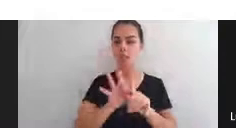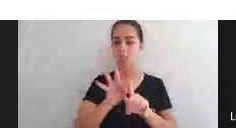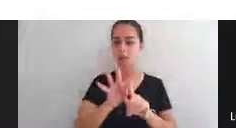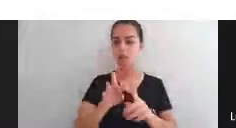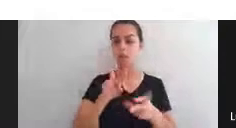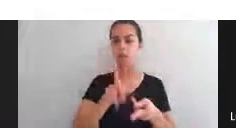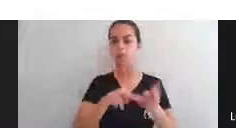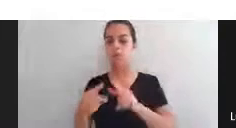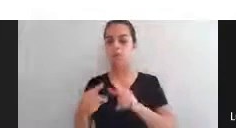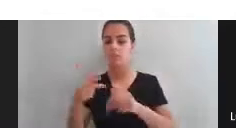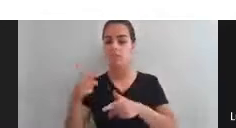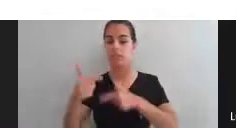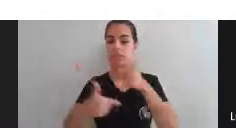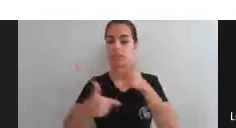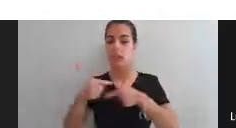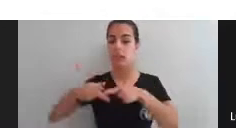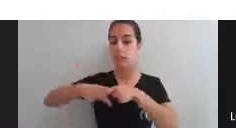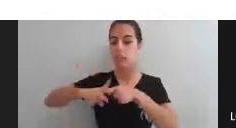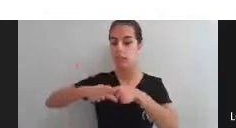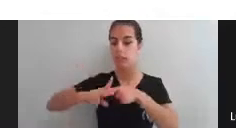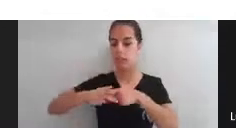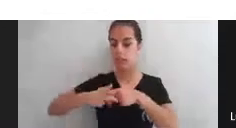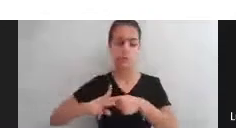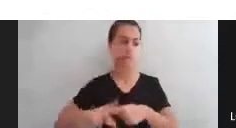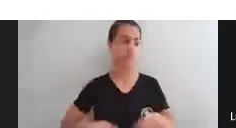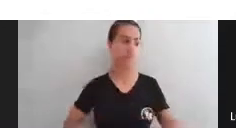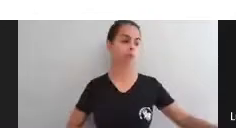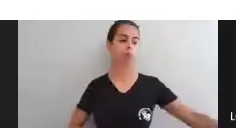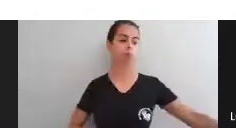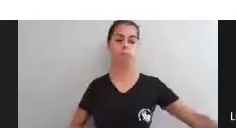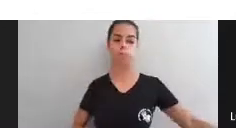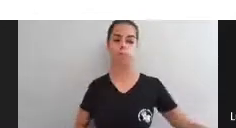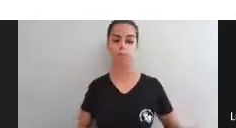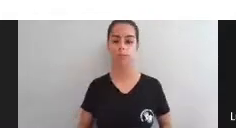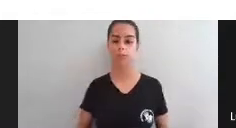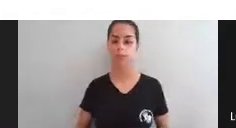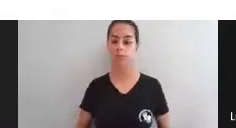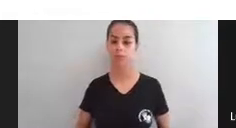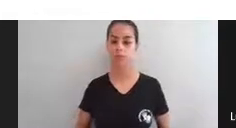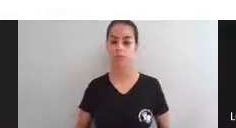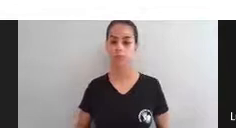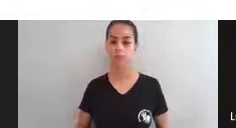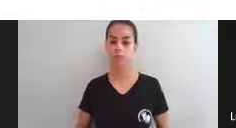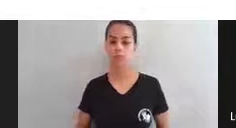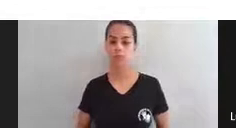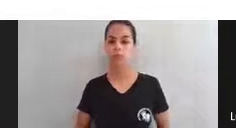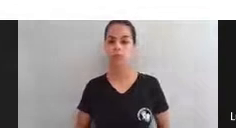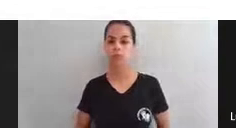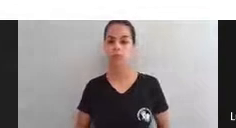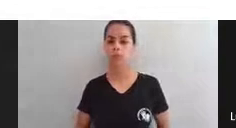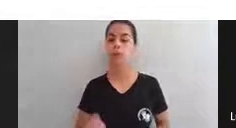mecânico, trabalho útil, com o sistema terminando no mesmo estado em que ele começou.